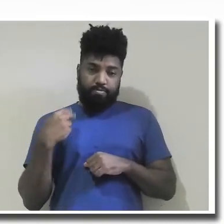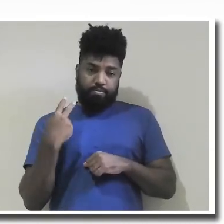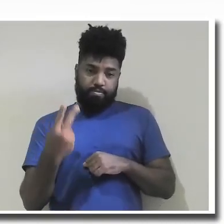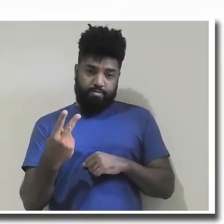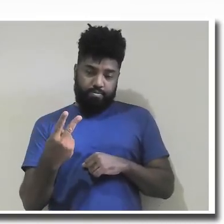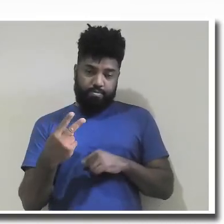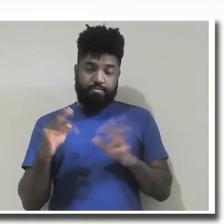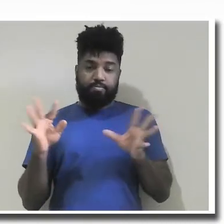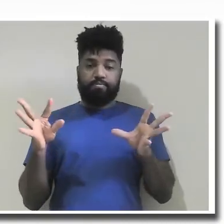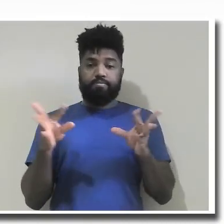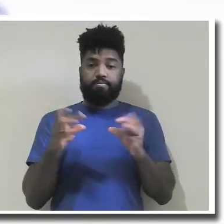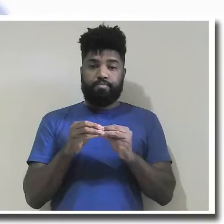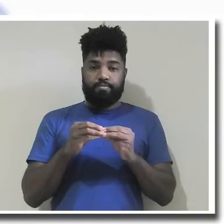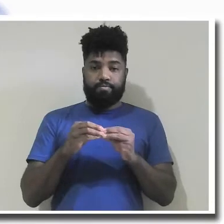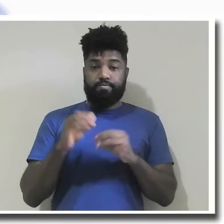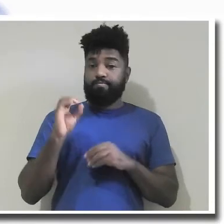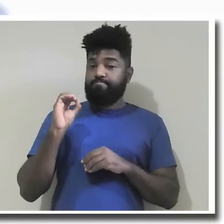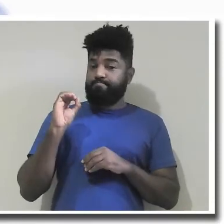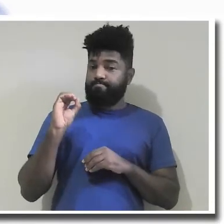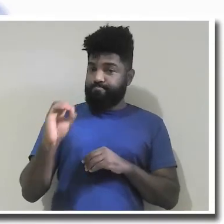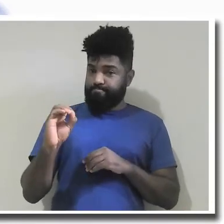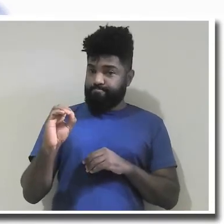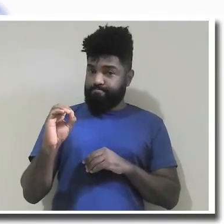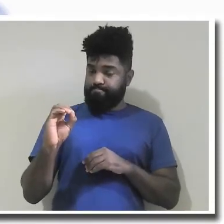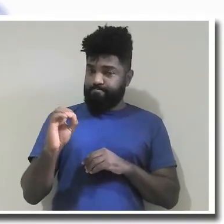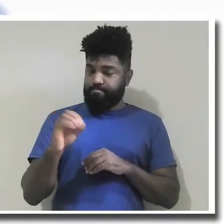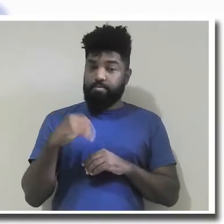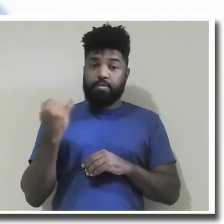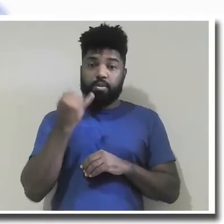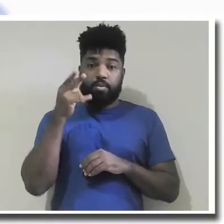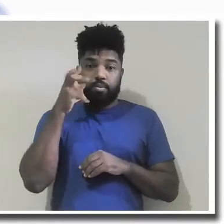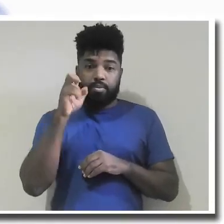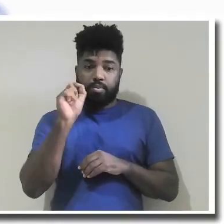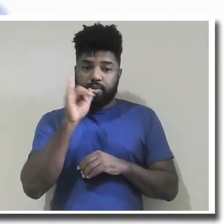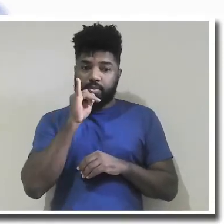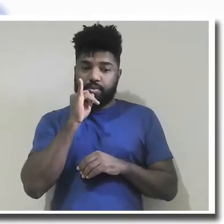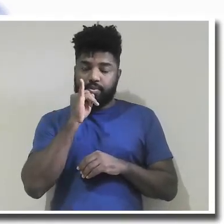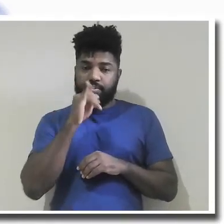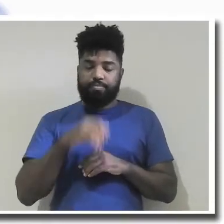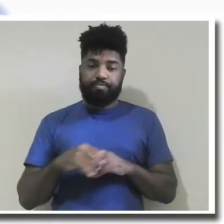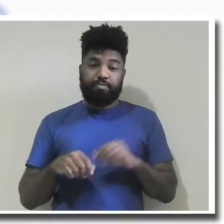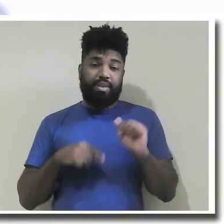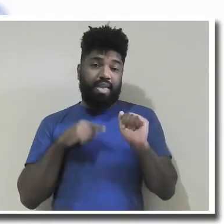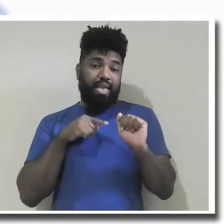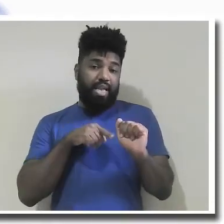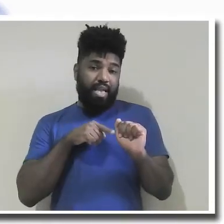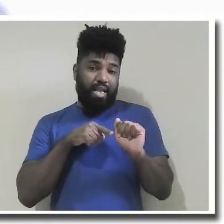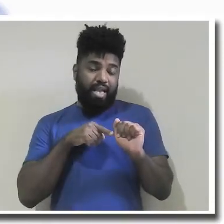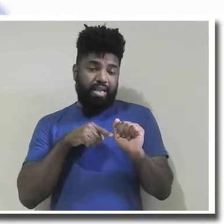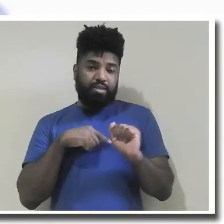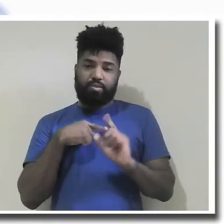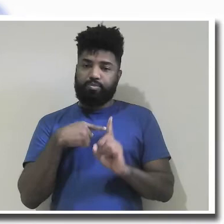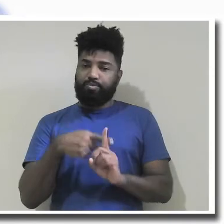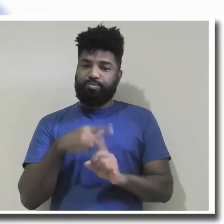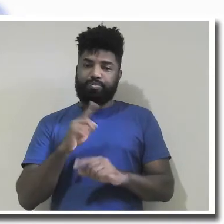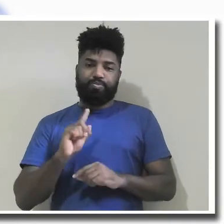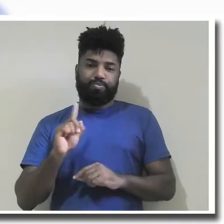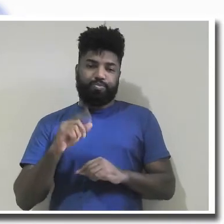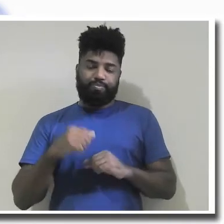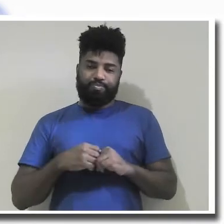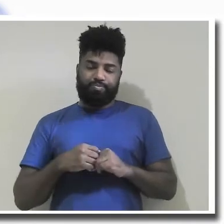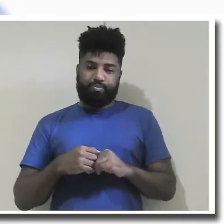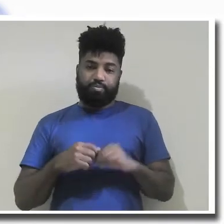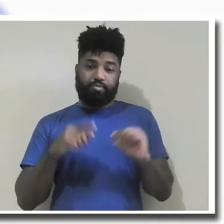0. É importante observar que o A não necessariamente é positivo. Então, aqui o nosso